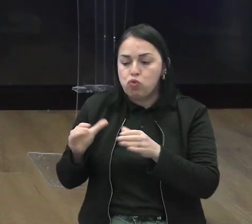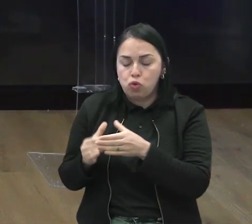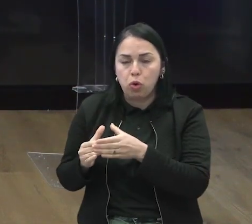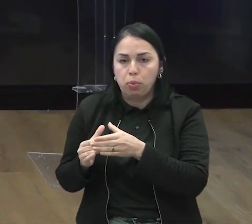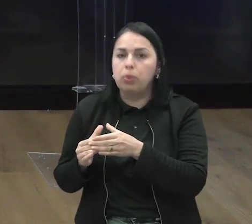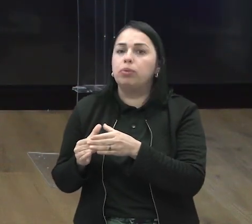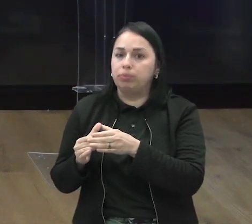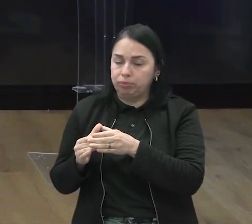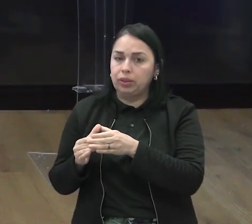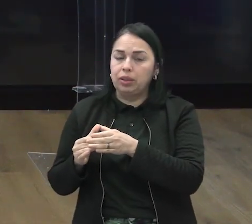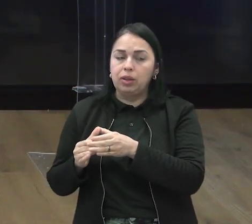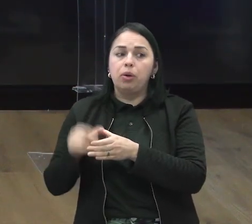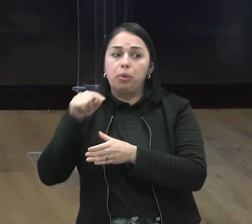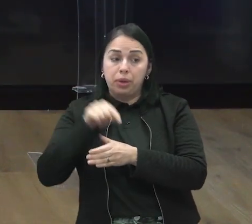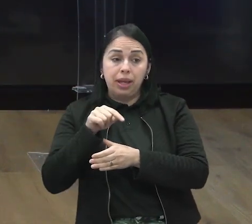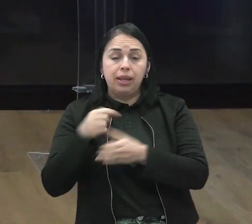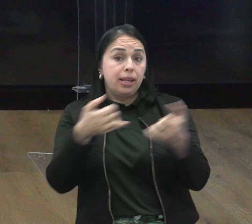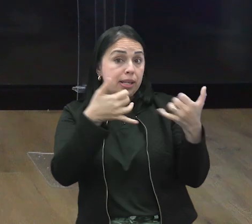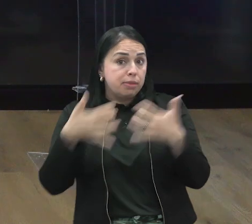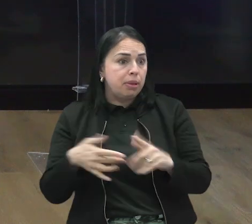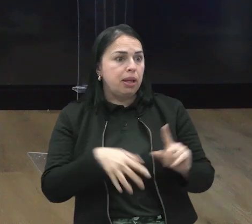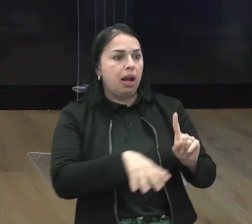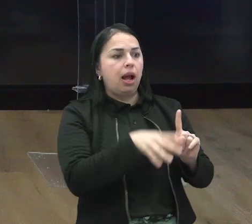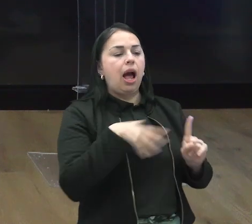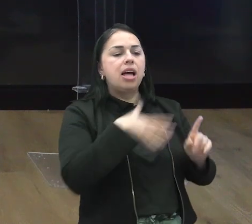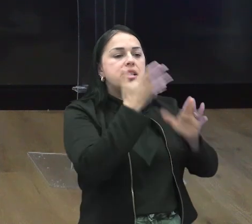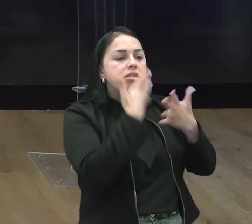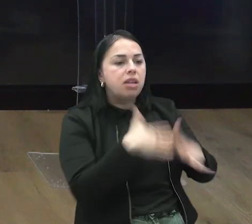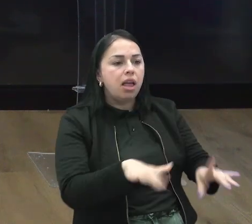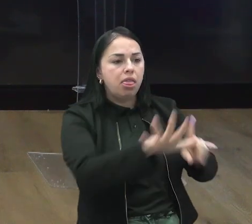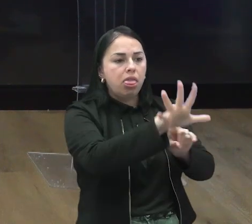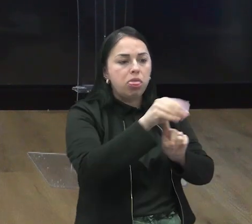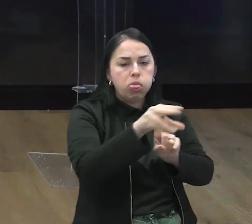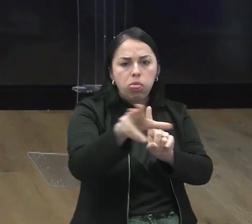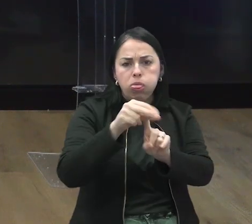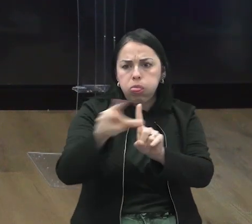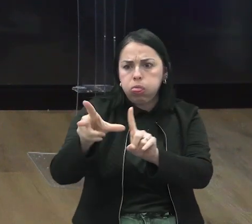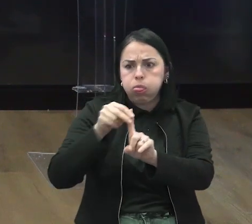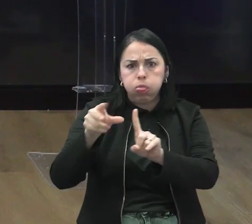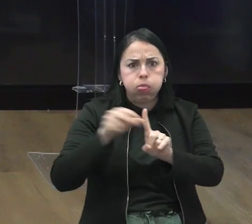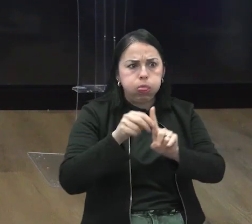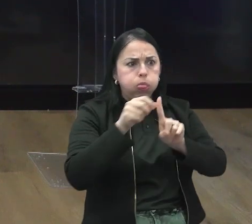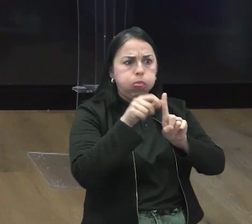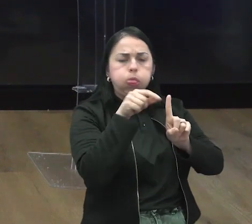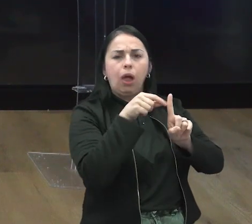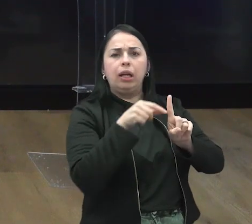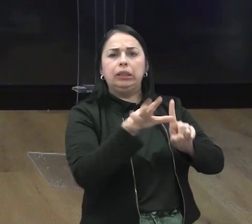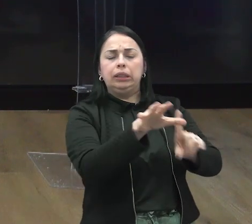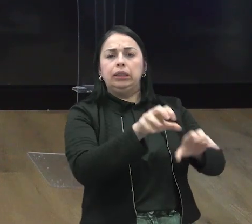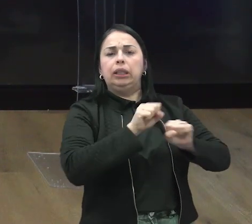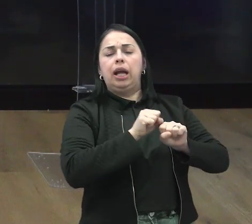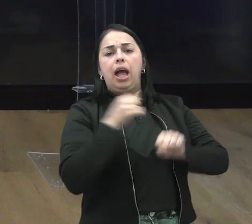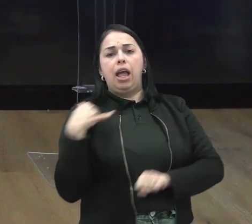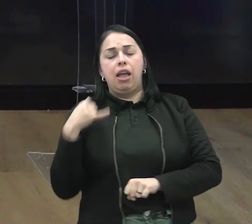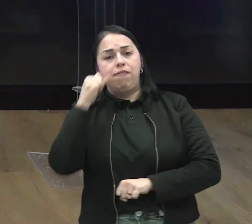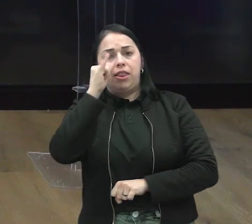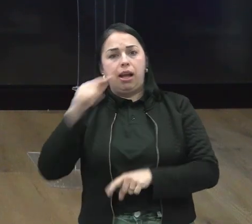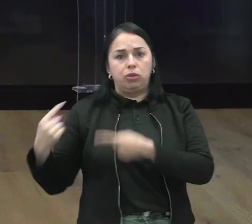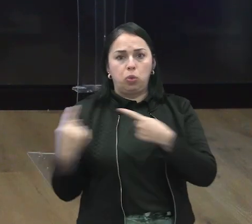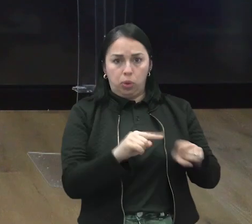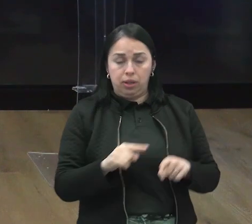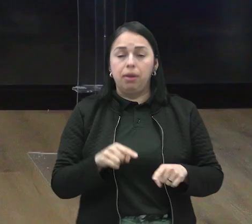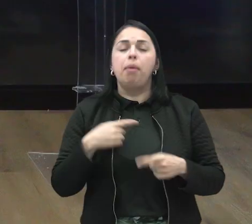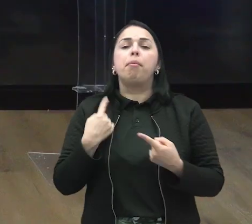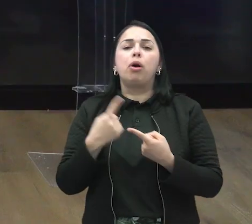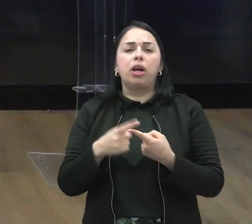a Frente Parlamentar contra a Adultização Infantil. O assunto, você deve ter visto, ganhou repercussão nacional